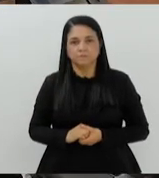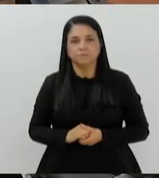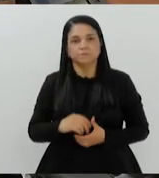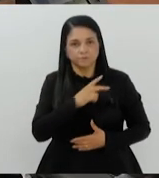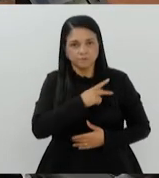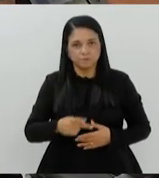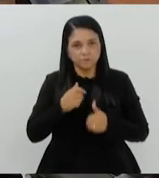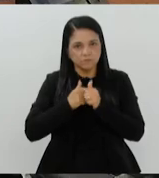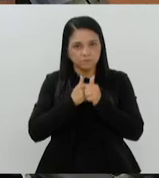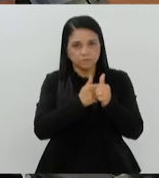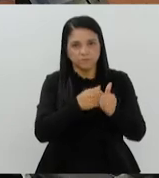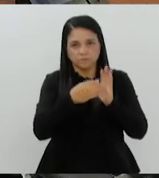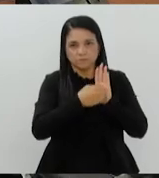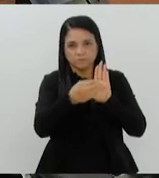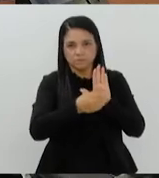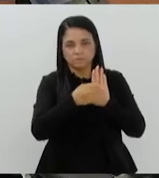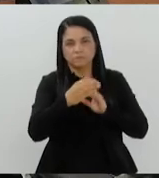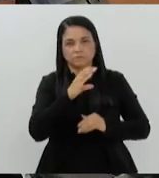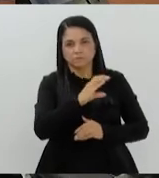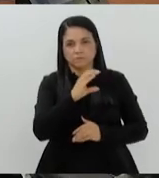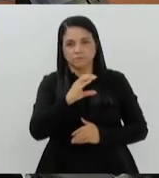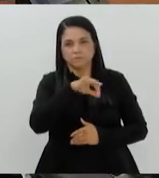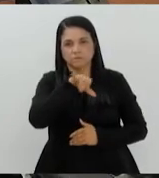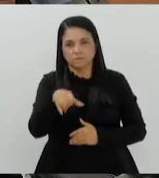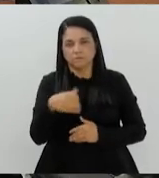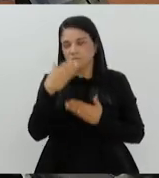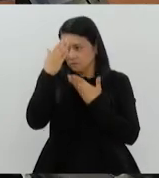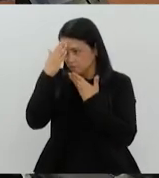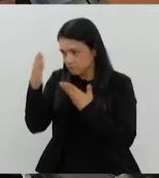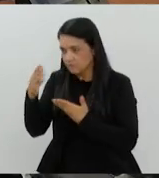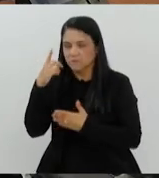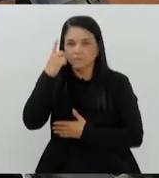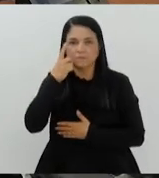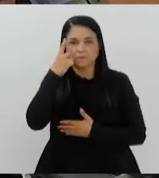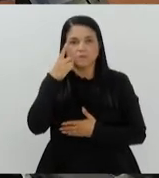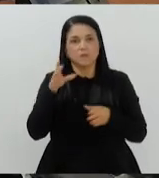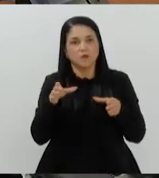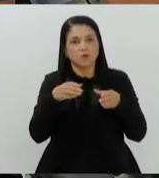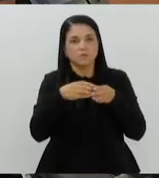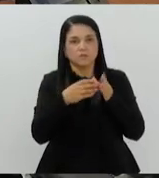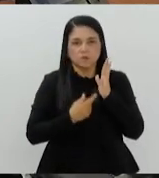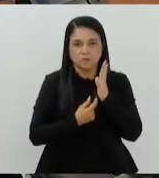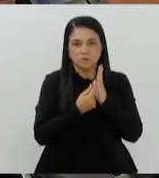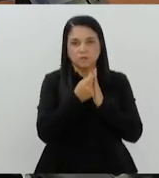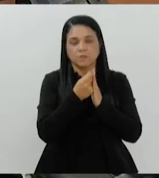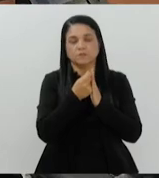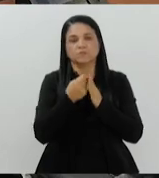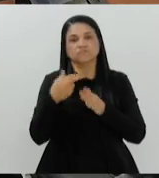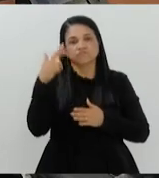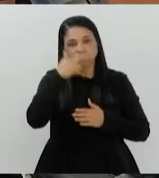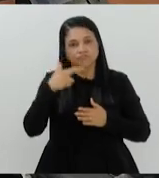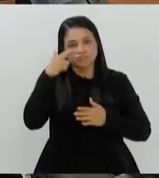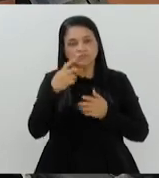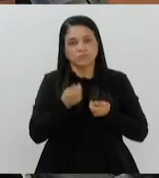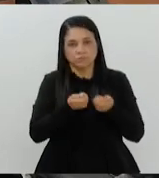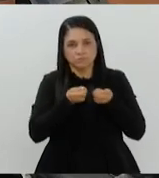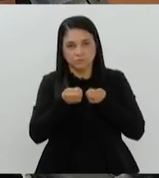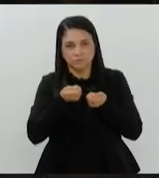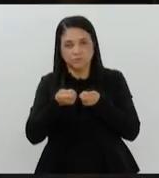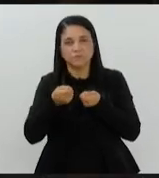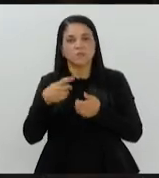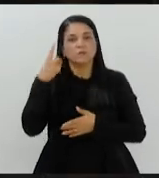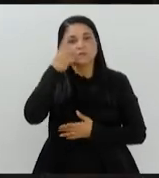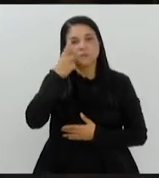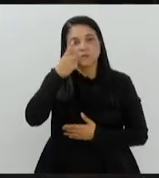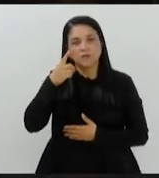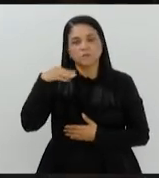Presidente, acompanho o parecer da CCJ. Obrigada, deputada. Pela Comissão de Orçamento, Finanças, Fiscalização Financeira e Controle,